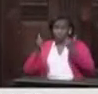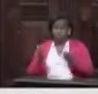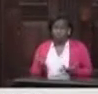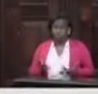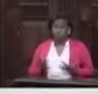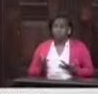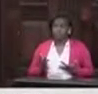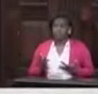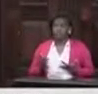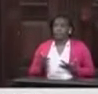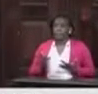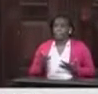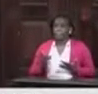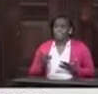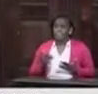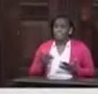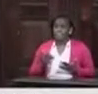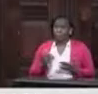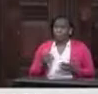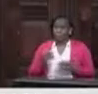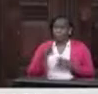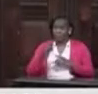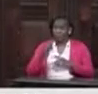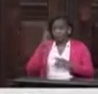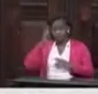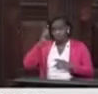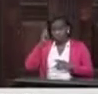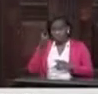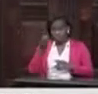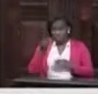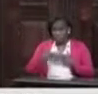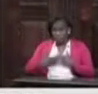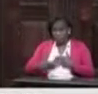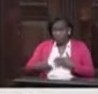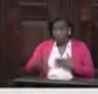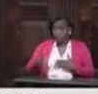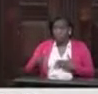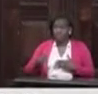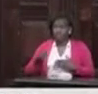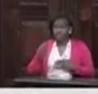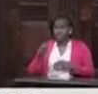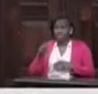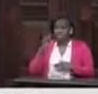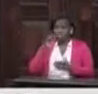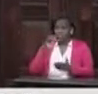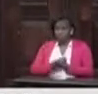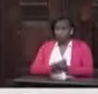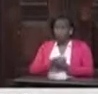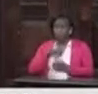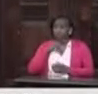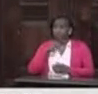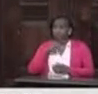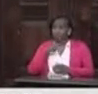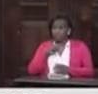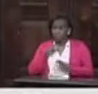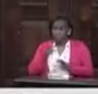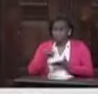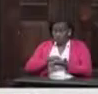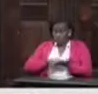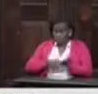leva, que passados 60 dias, e se a cônjuge não for capaz de juntar